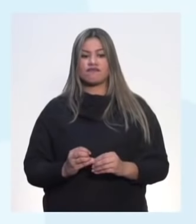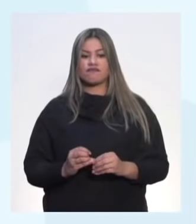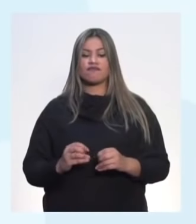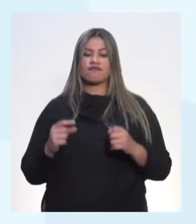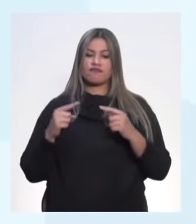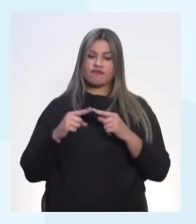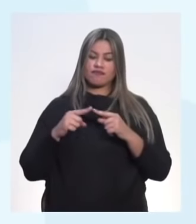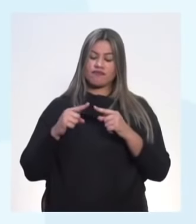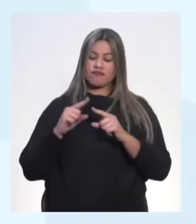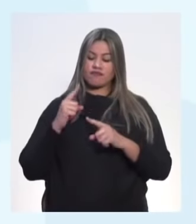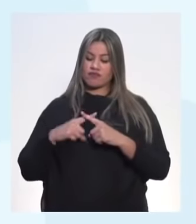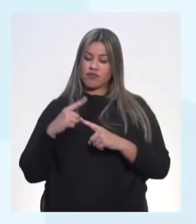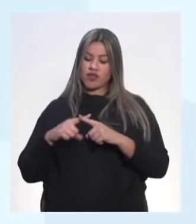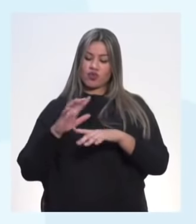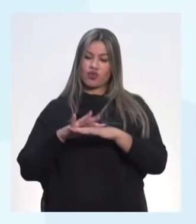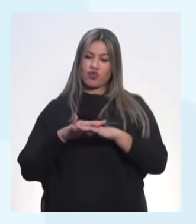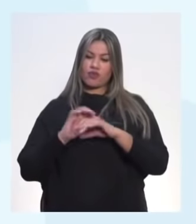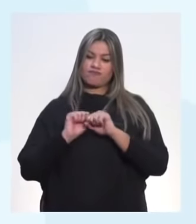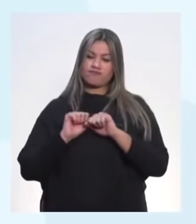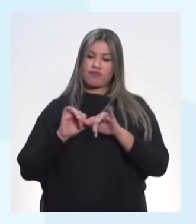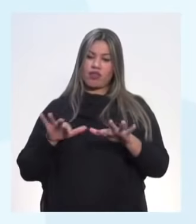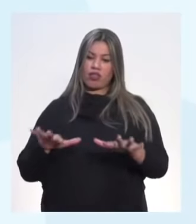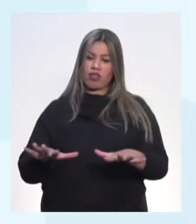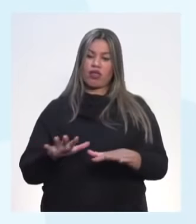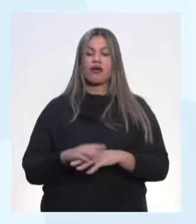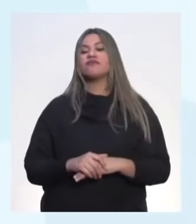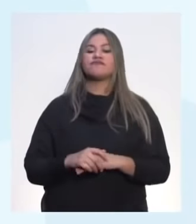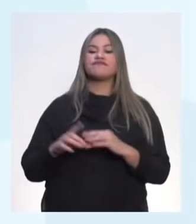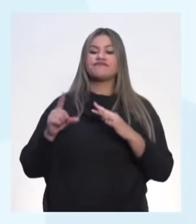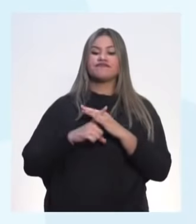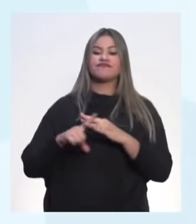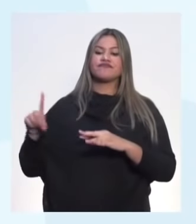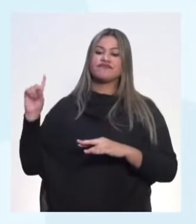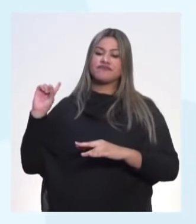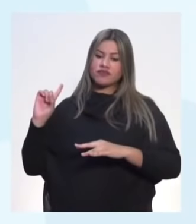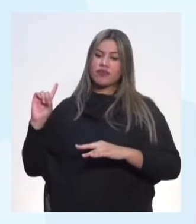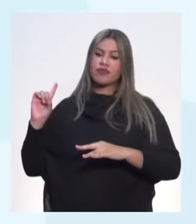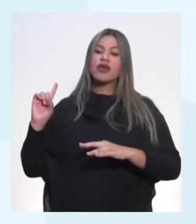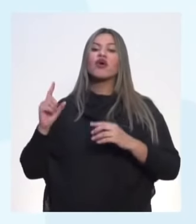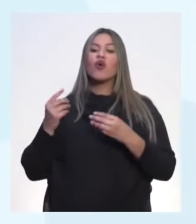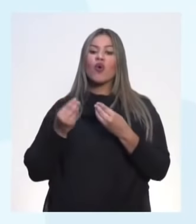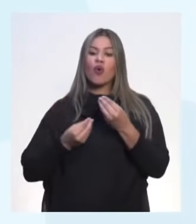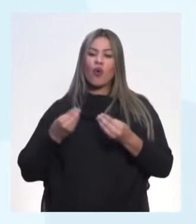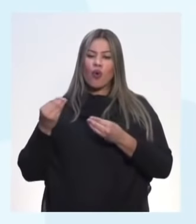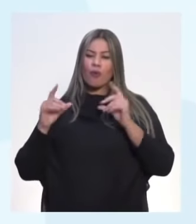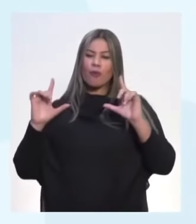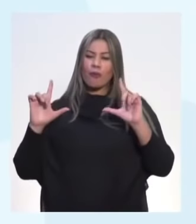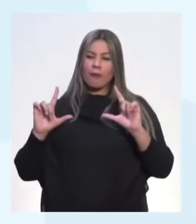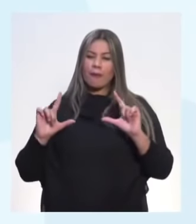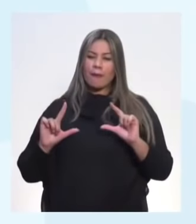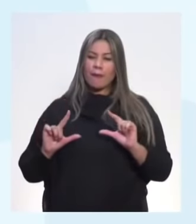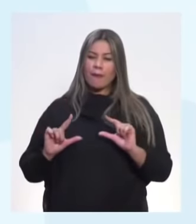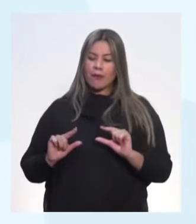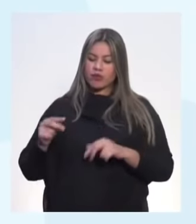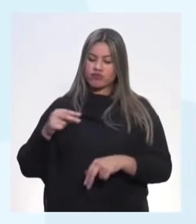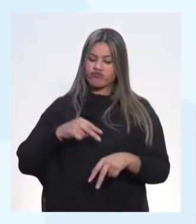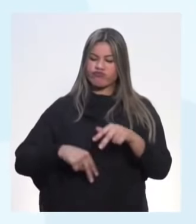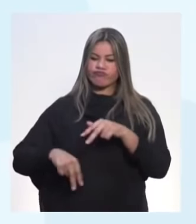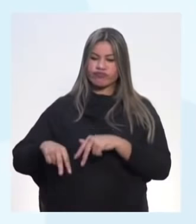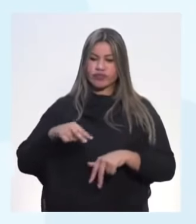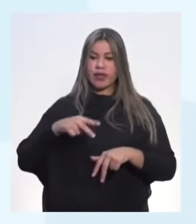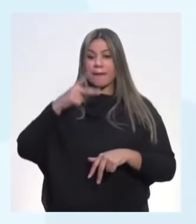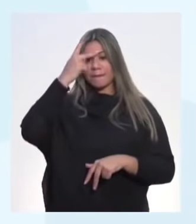pela pandemia do coronavírus. O distanciamento social proporcionou a diminuição da circulação das pessoas em ruas,